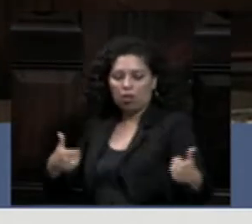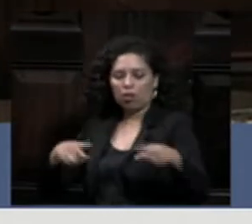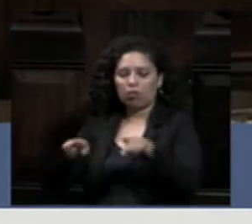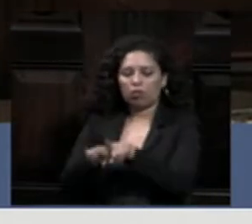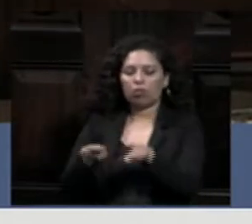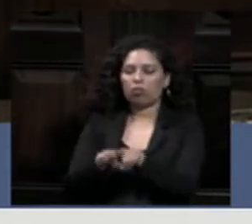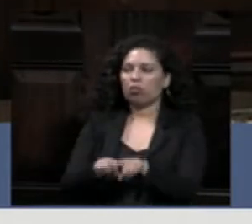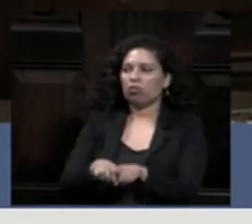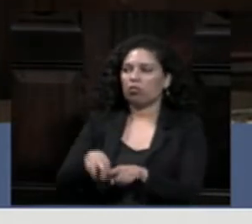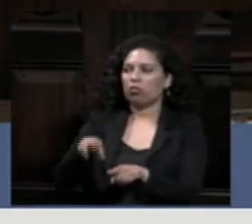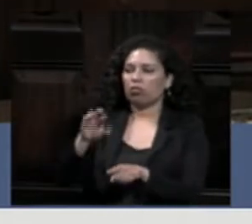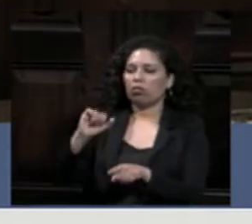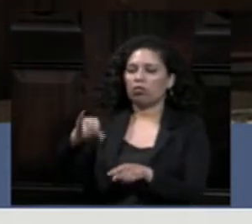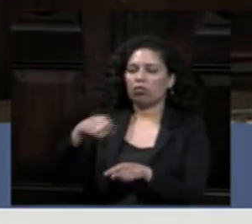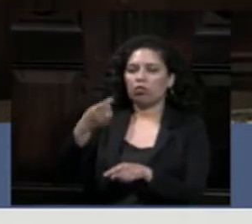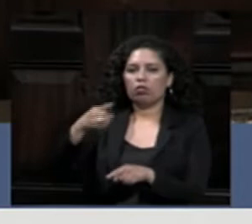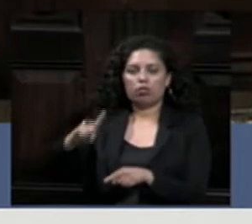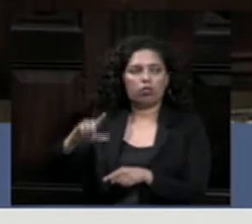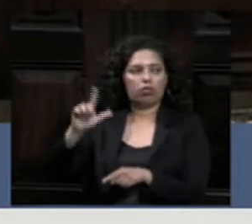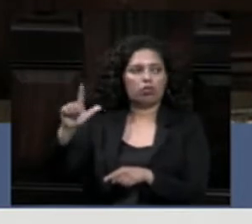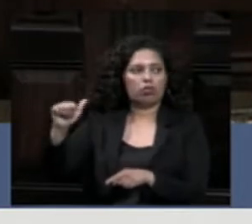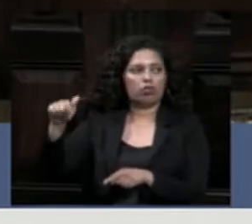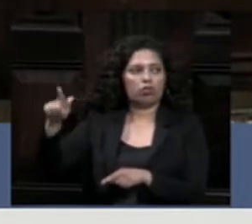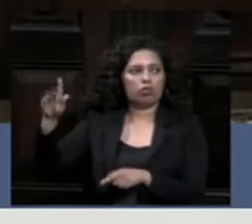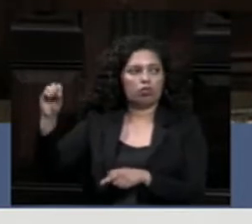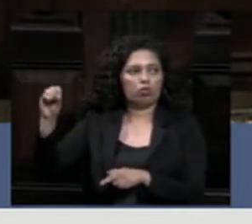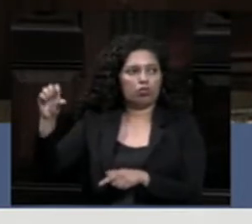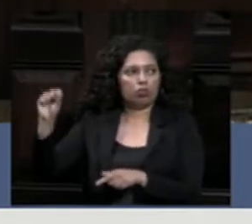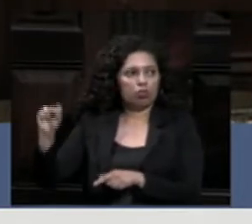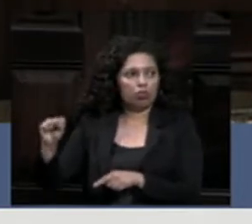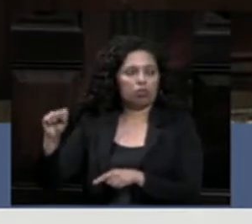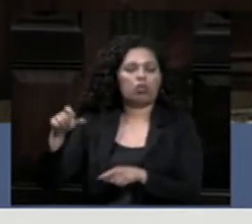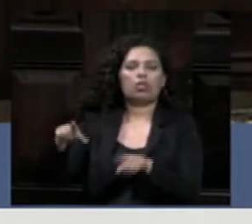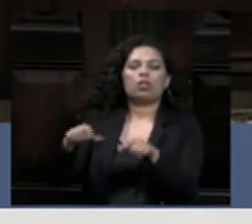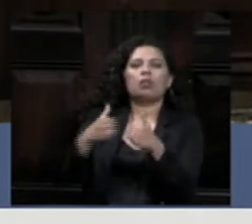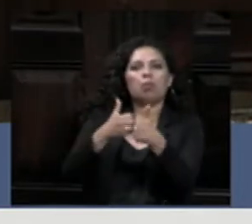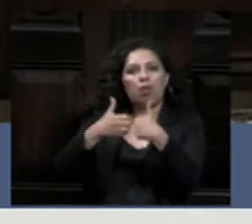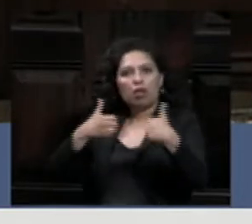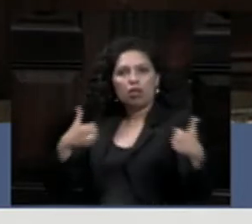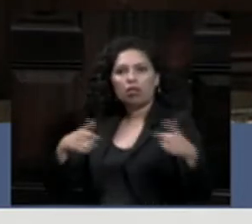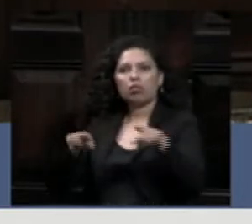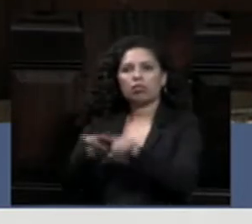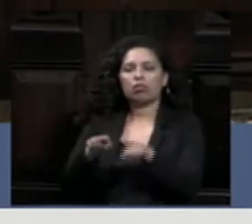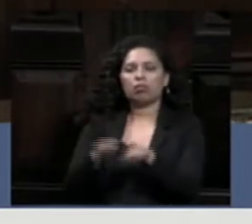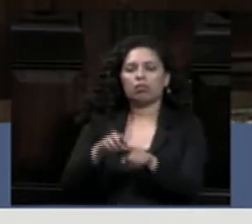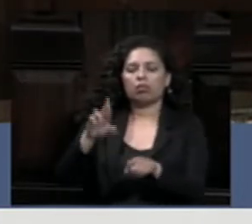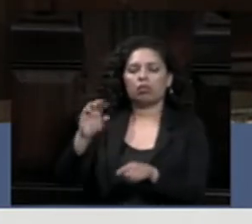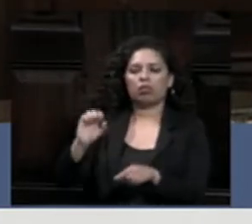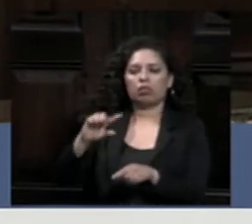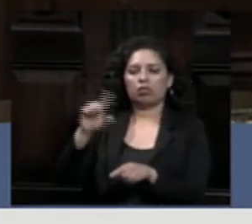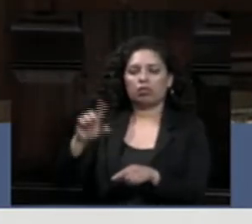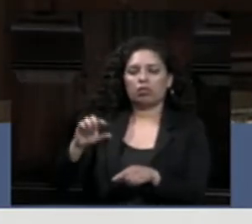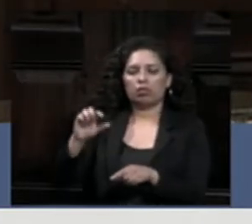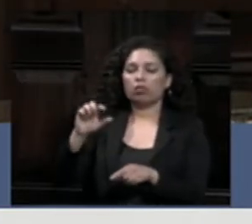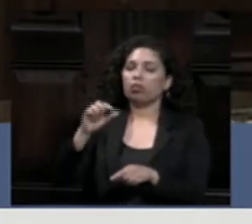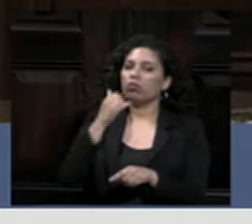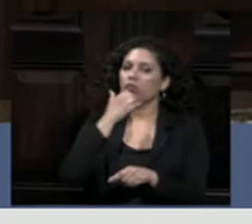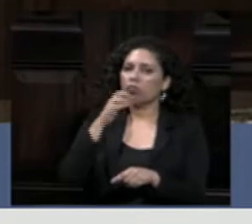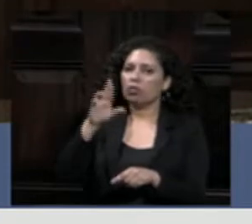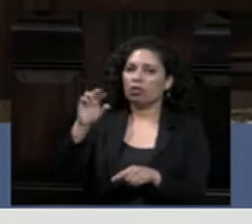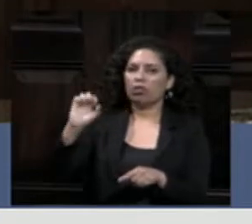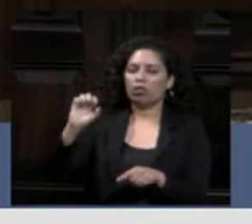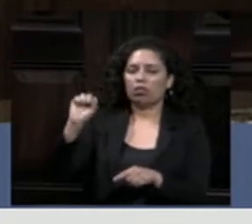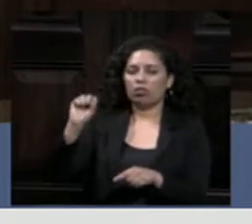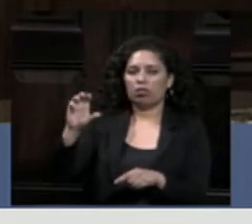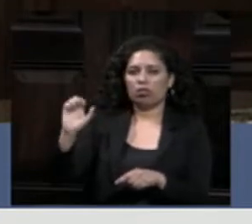o Parque da Pedra Selada, na região de Resende, Itatiaia, também enfrentando a especulação